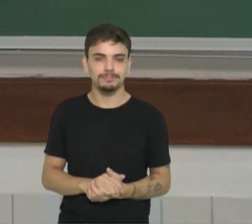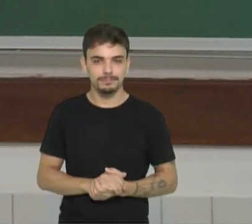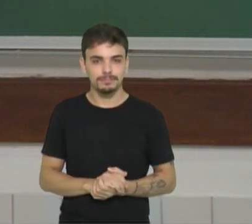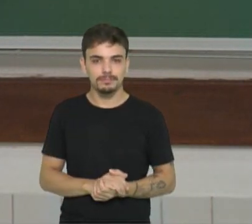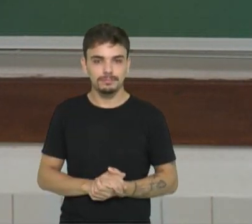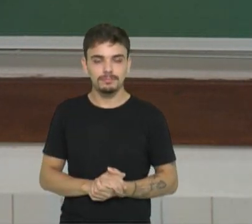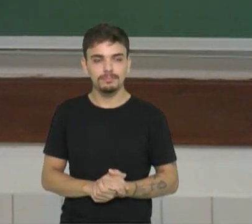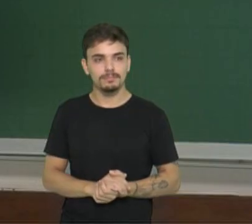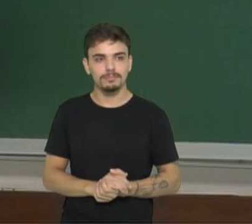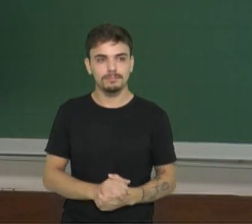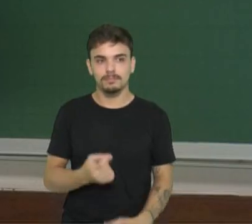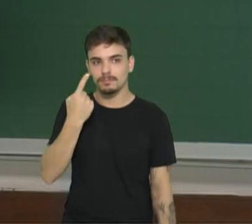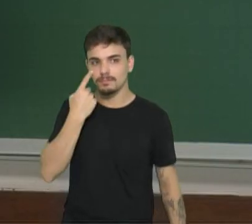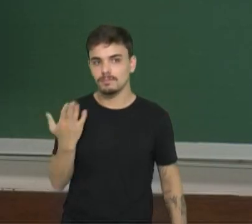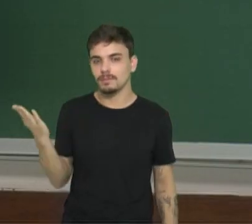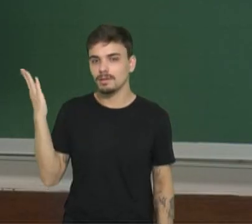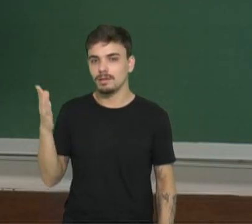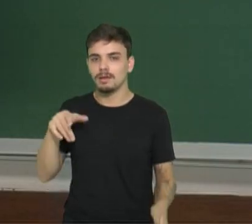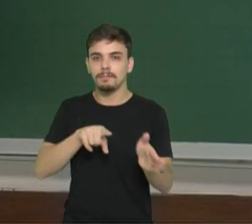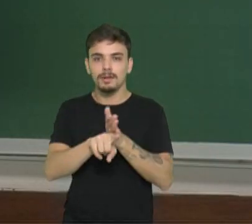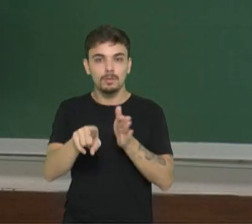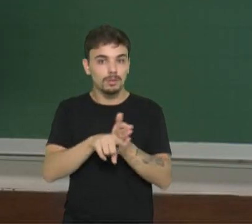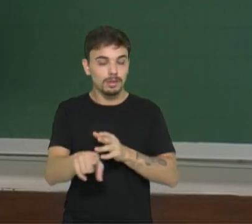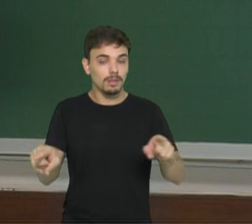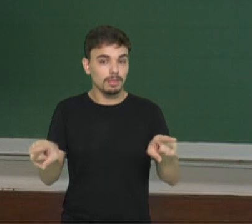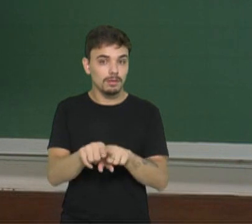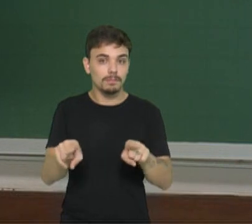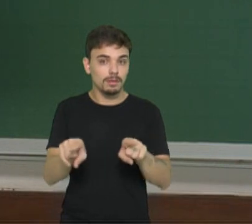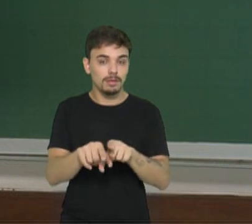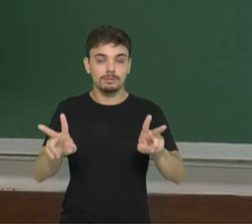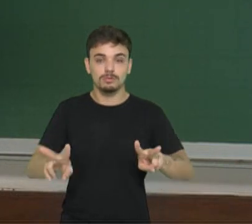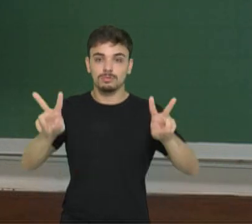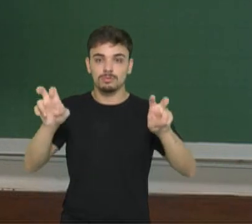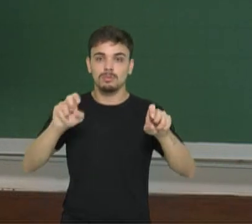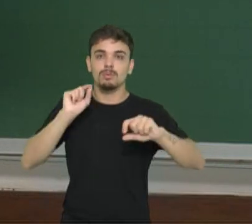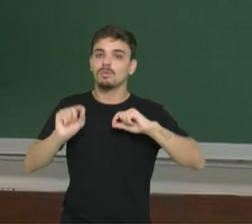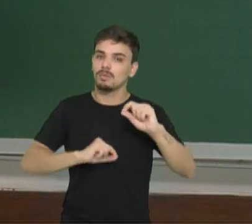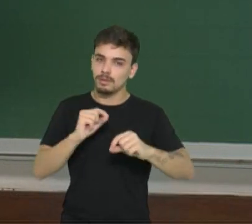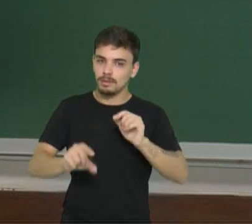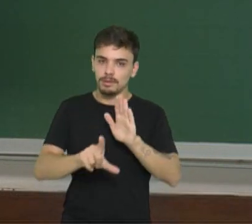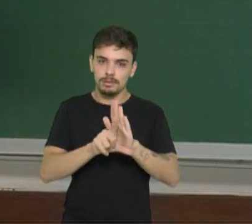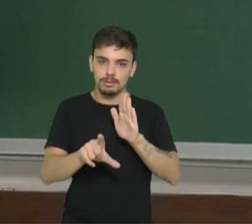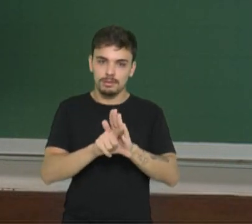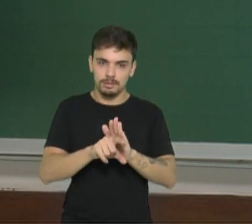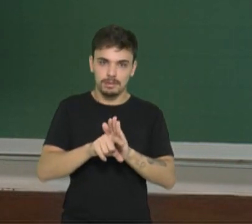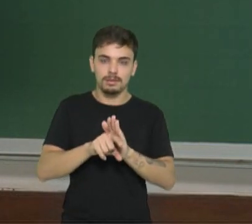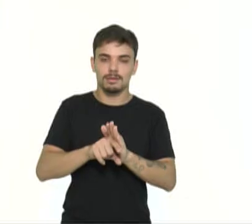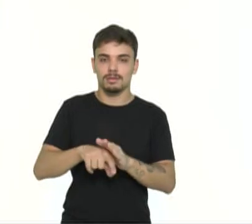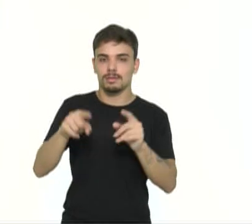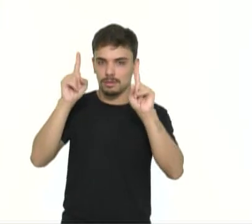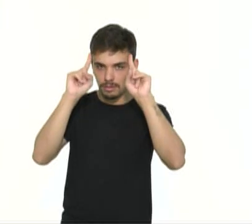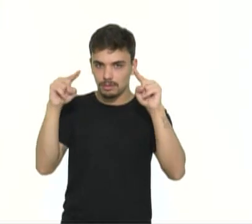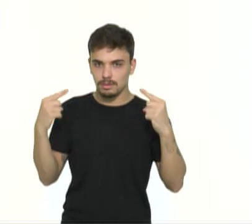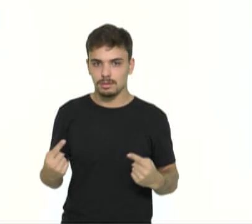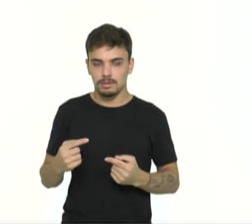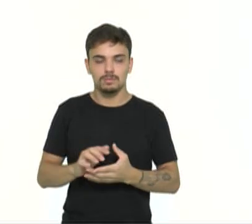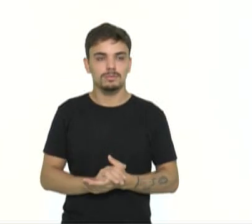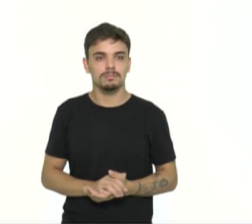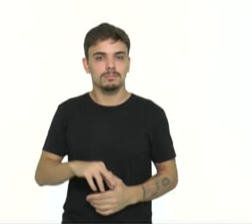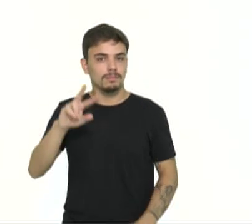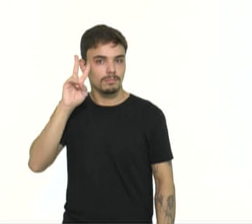E aí temos uma questão também, né, ainda sobre as leis de Newton. Olha só, observe